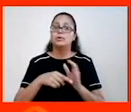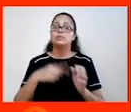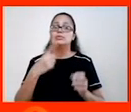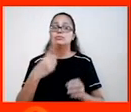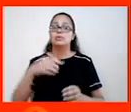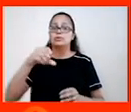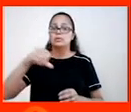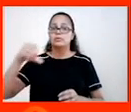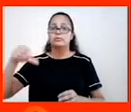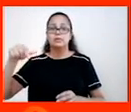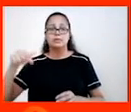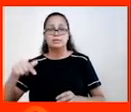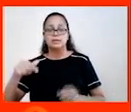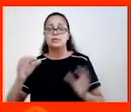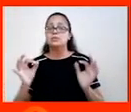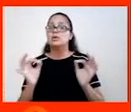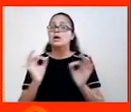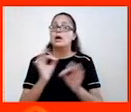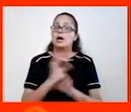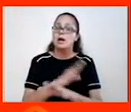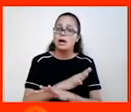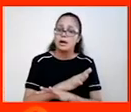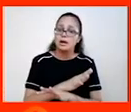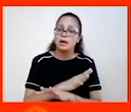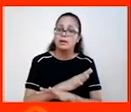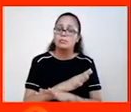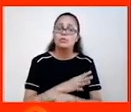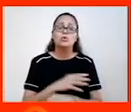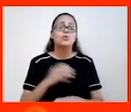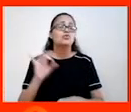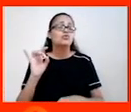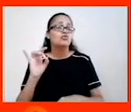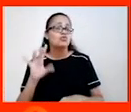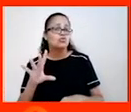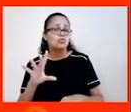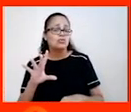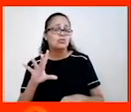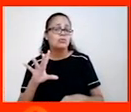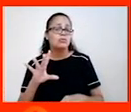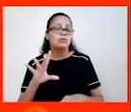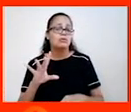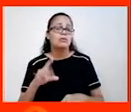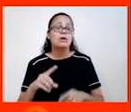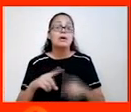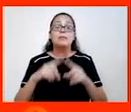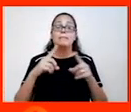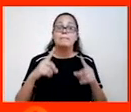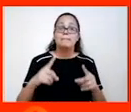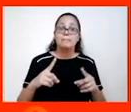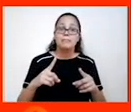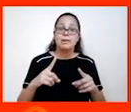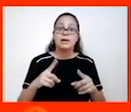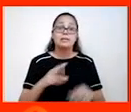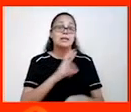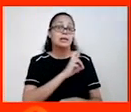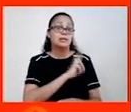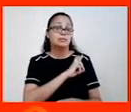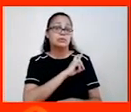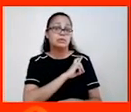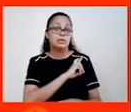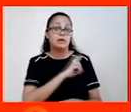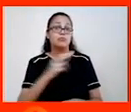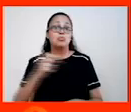1997, acabou o monopólio, mas ainda assim a Petrobras é responsável por quase todas